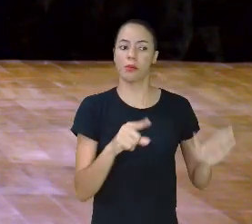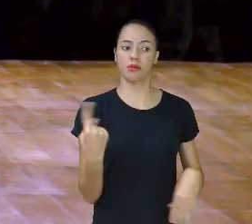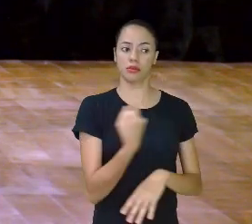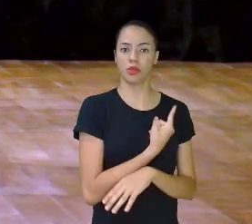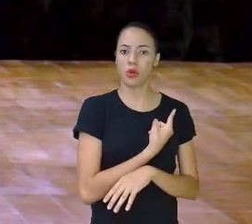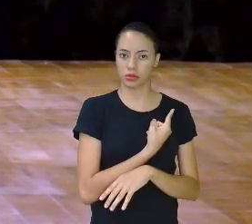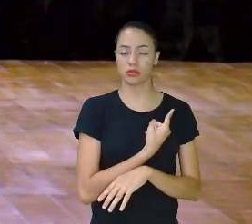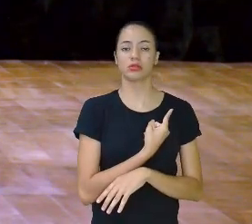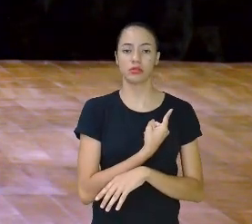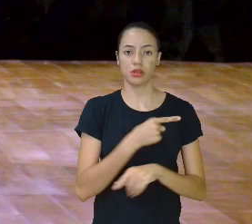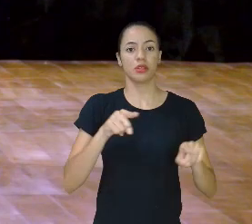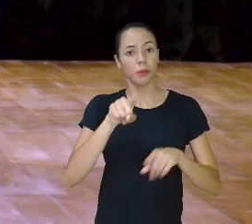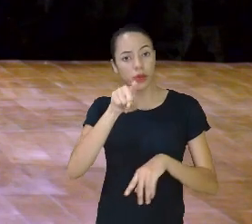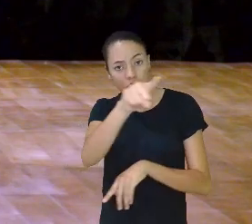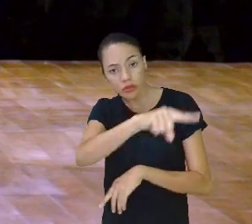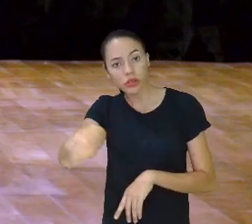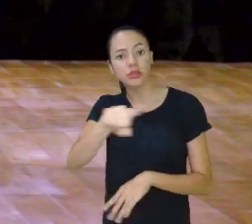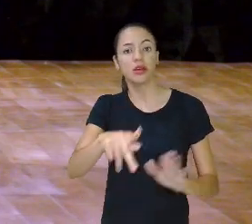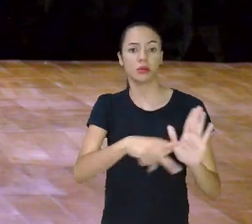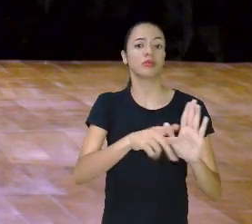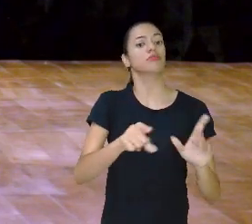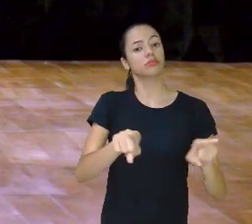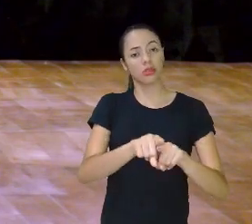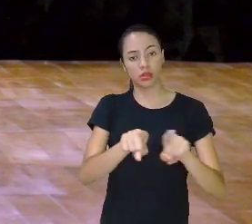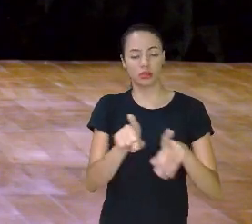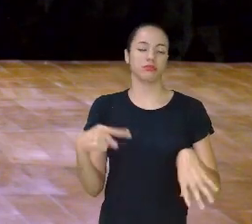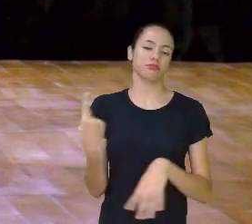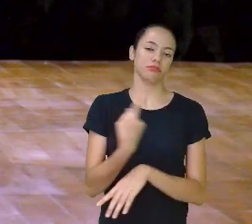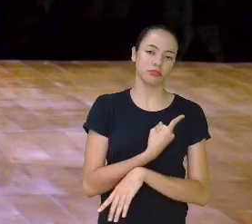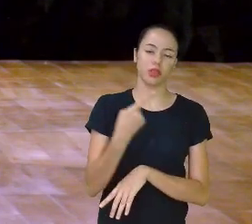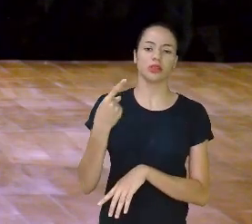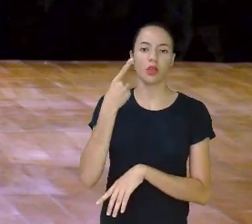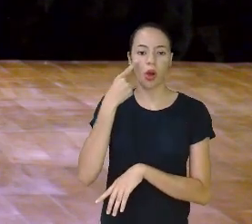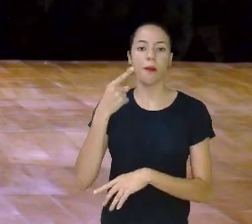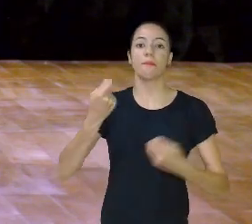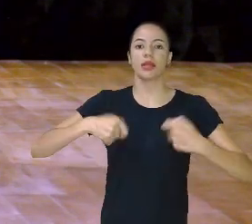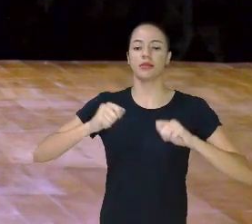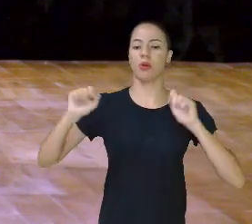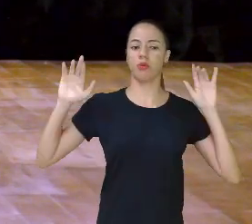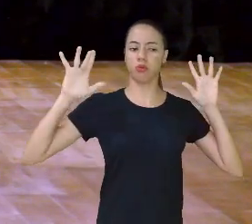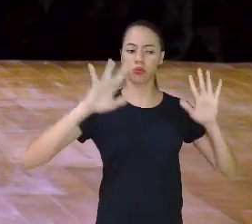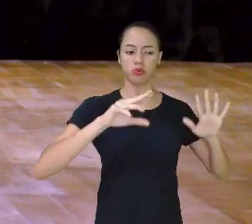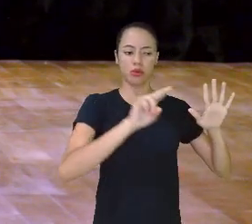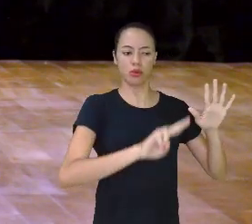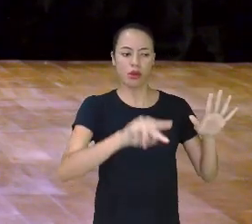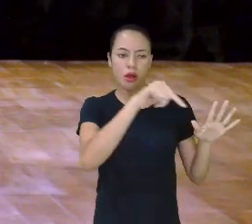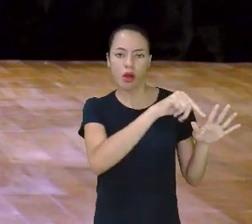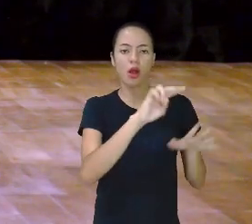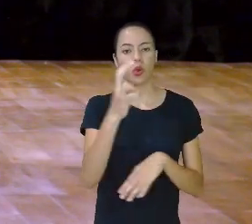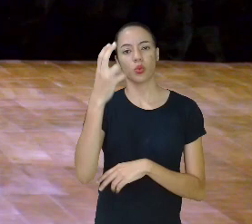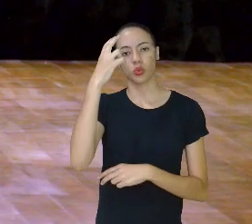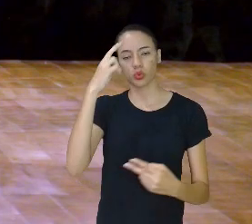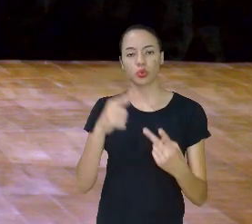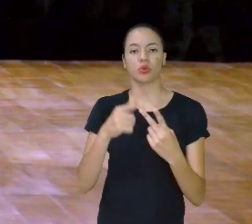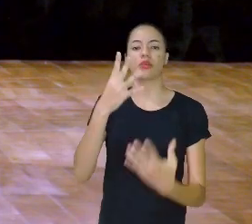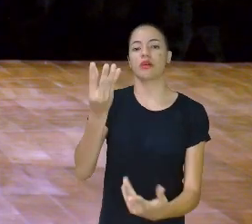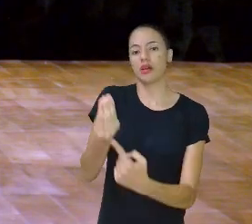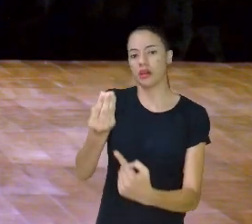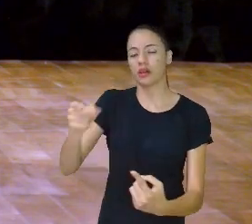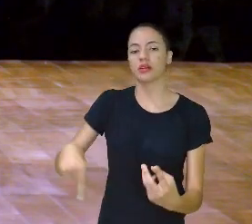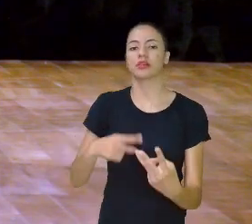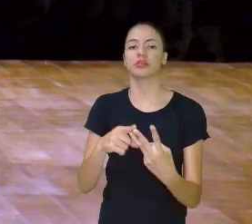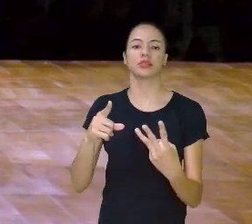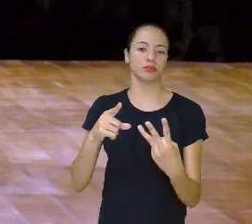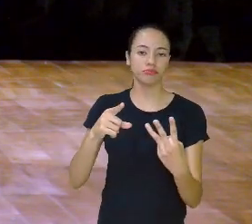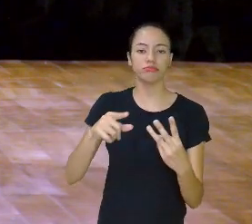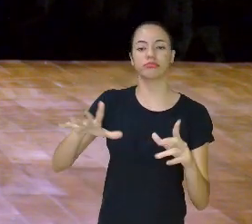gente, pertence a vocês. E que a gente cada vez mais se aproprie da cultura, da arte, da música, do teatro, de